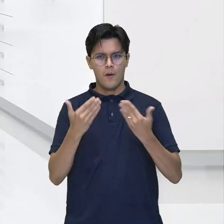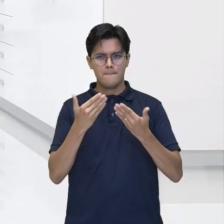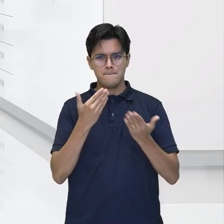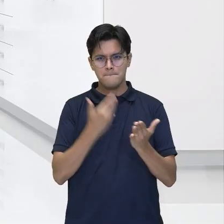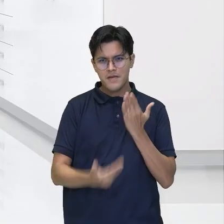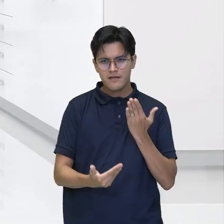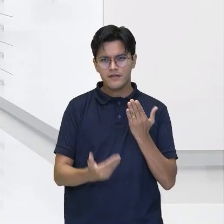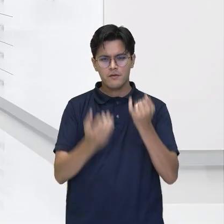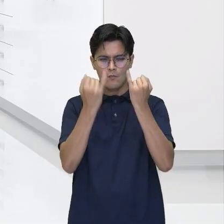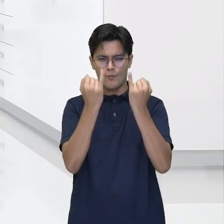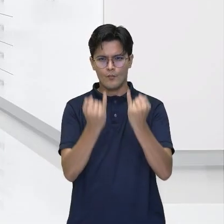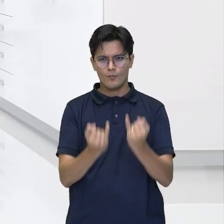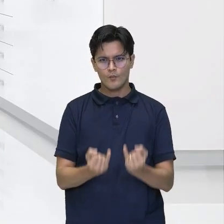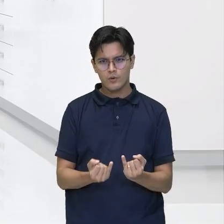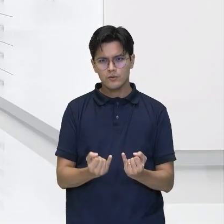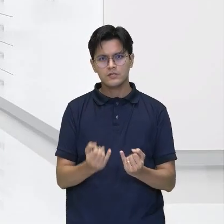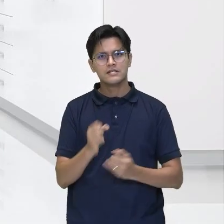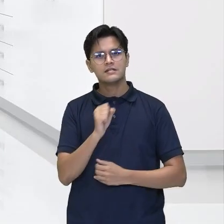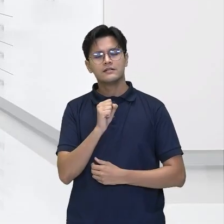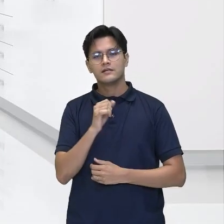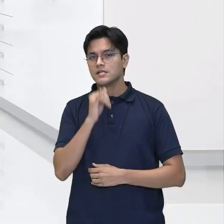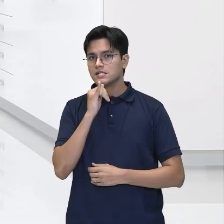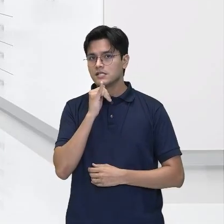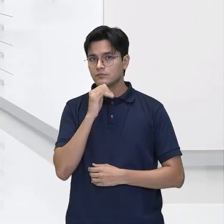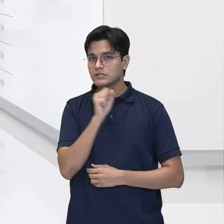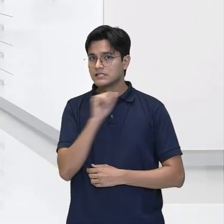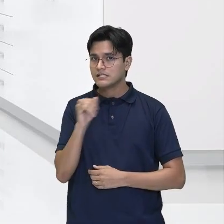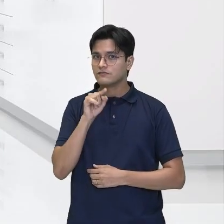cura, né, elas devem ser